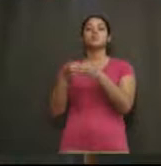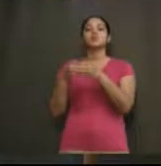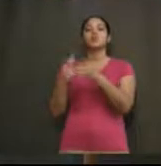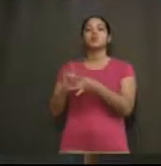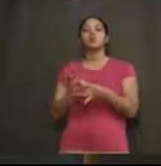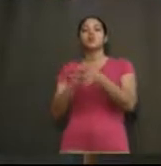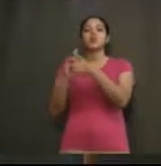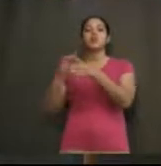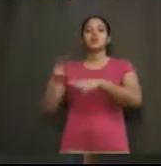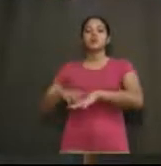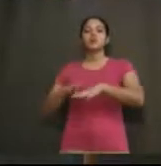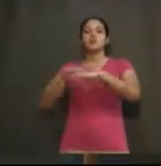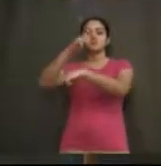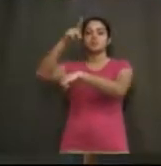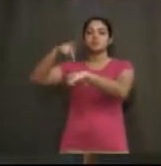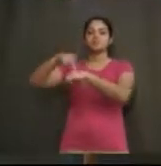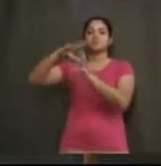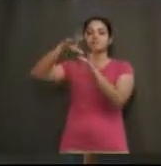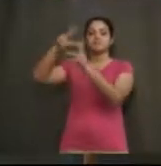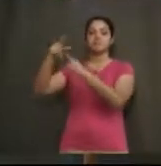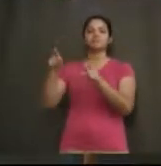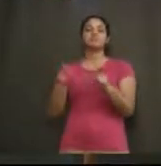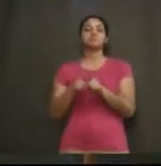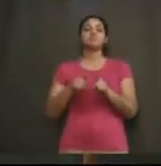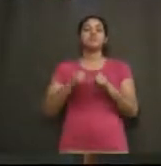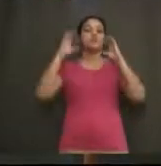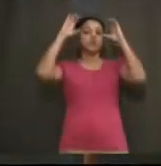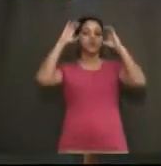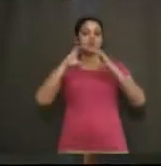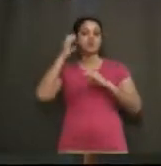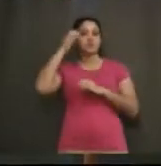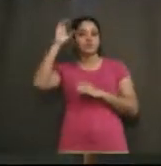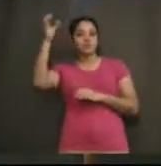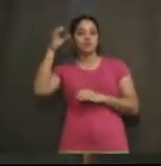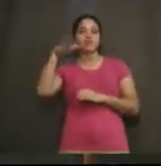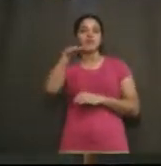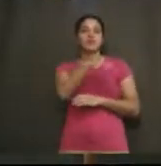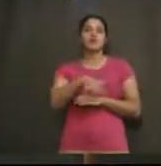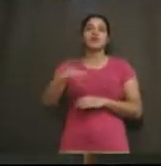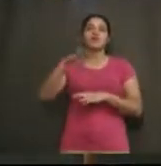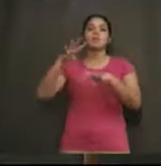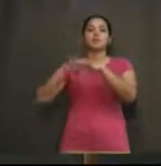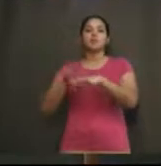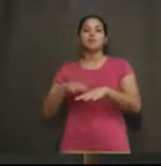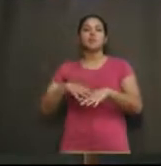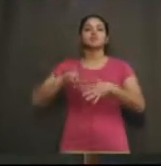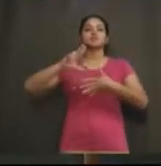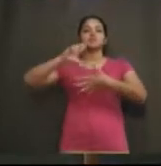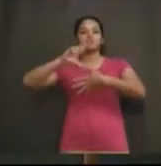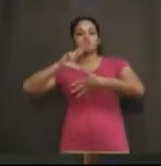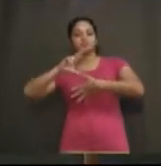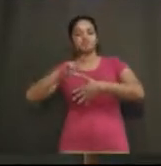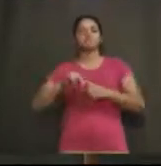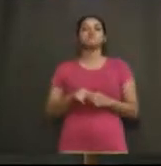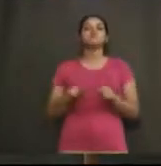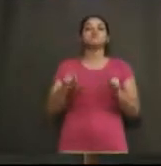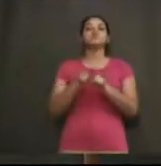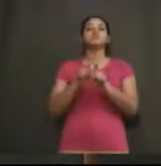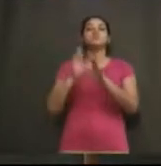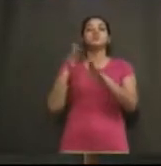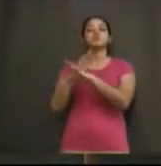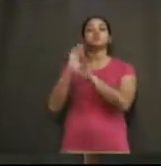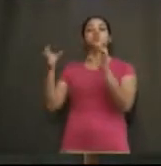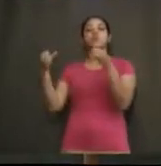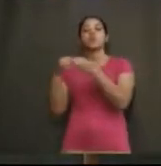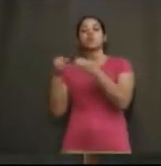coordenador científico da União Matemática da América Latina e do Caribe, membro do Comitê Executivo da União